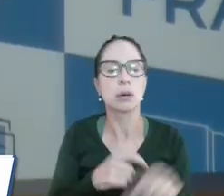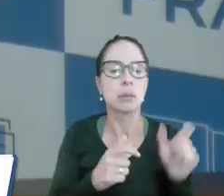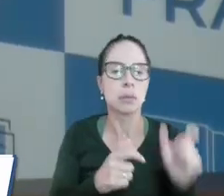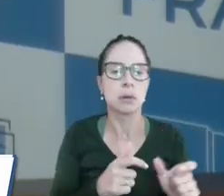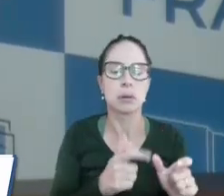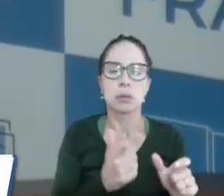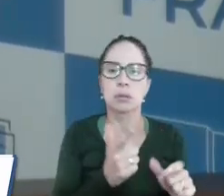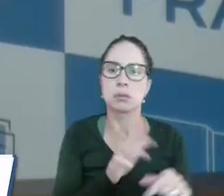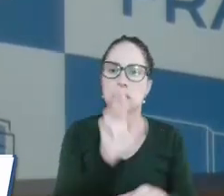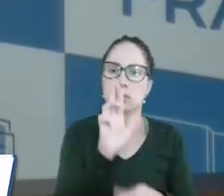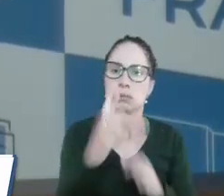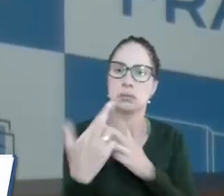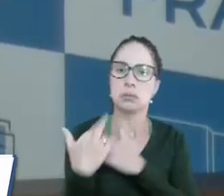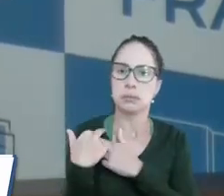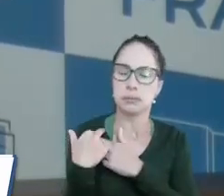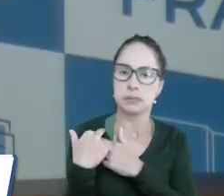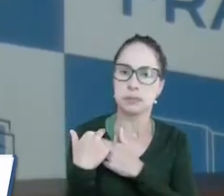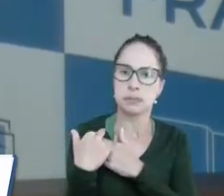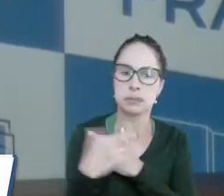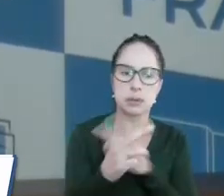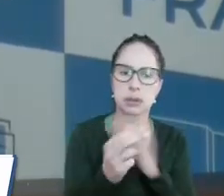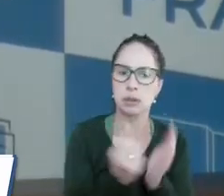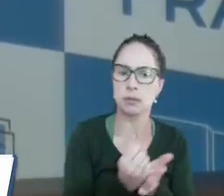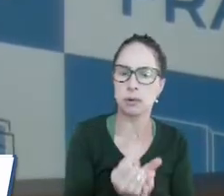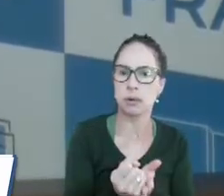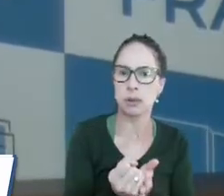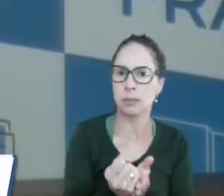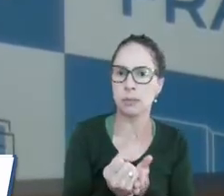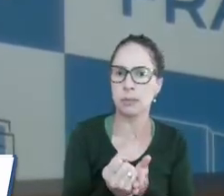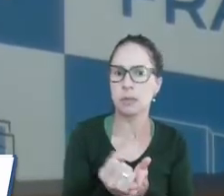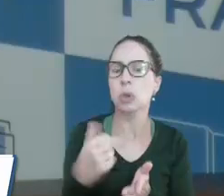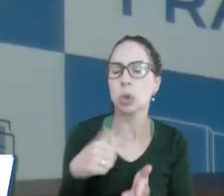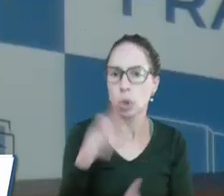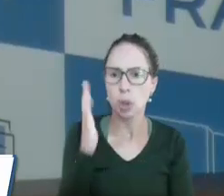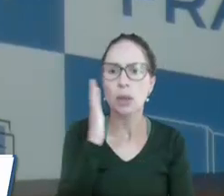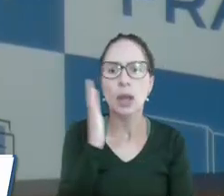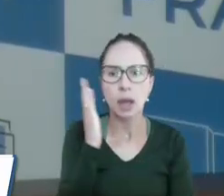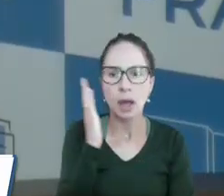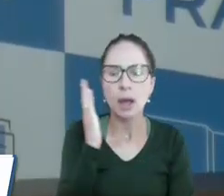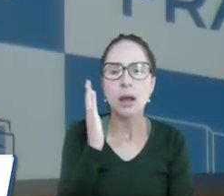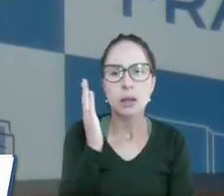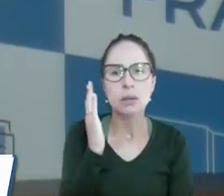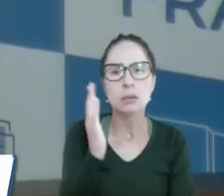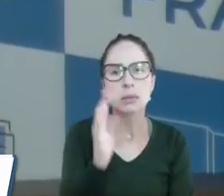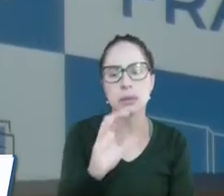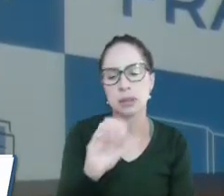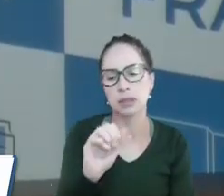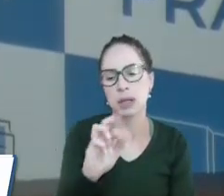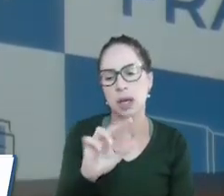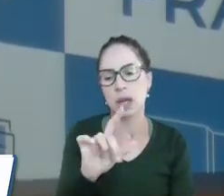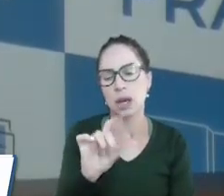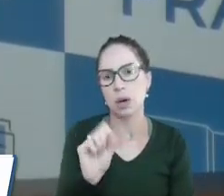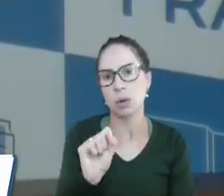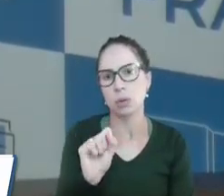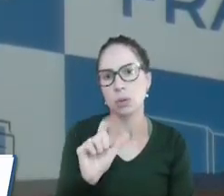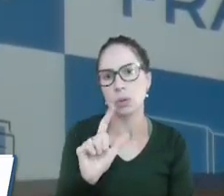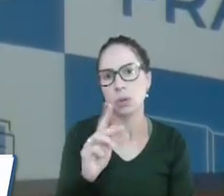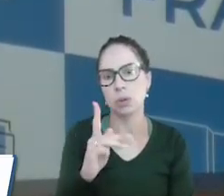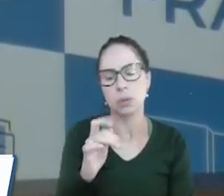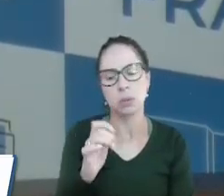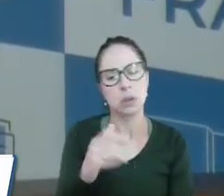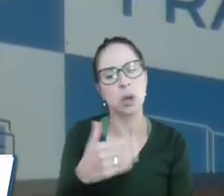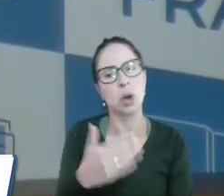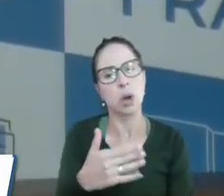frente já passou. E nós sabemos que o Carlos Lupe não é de hoje e que ele tem